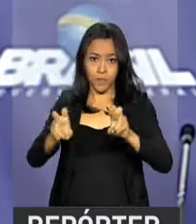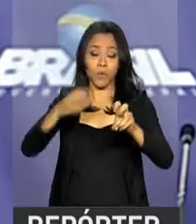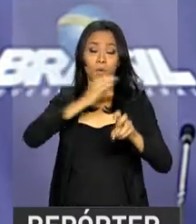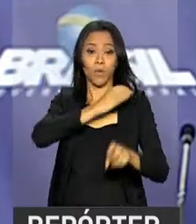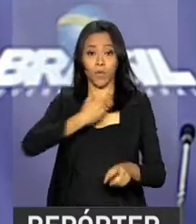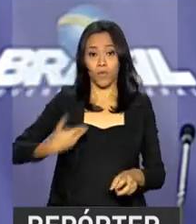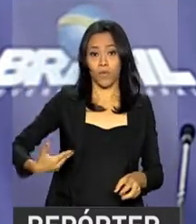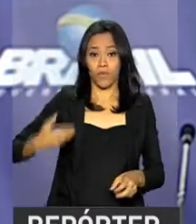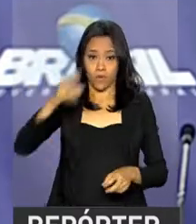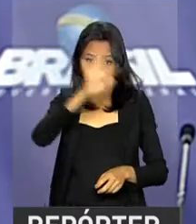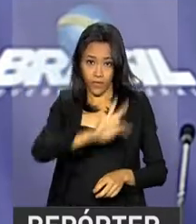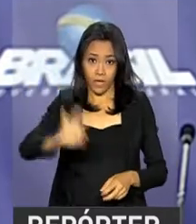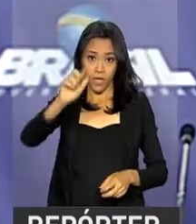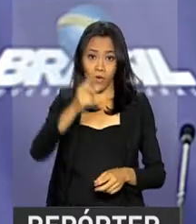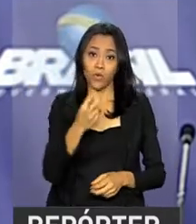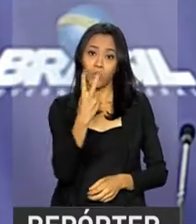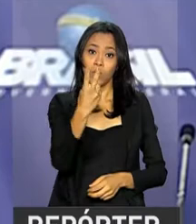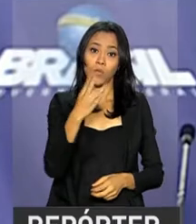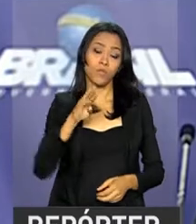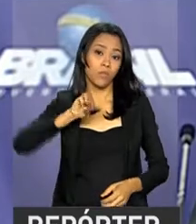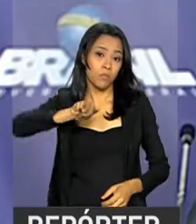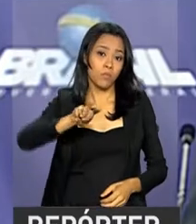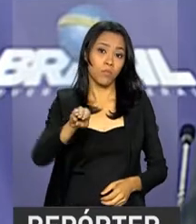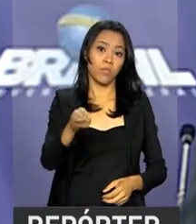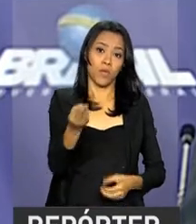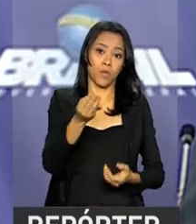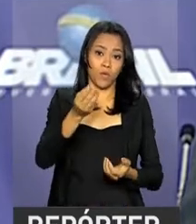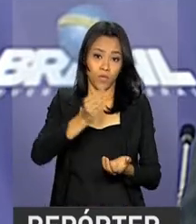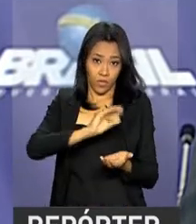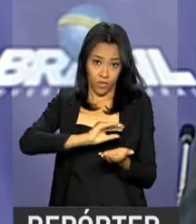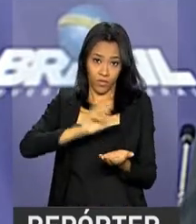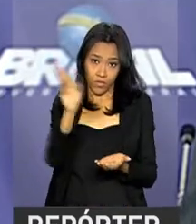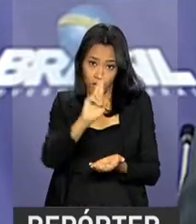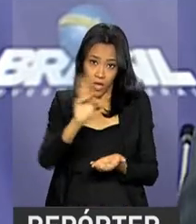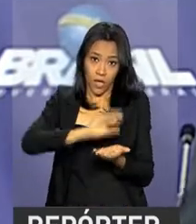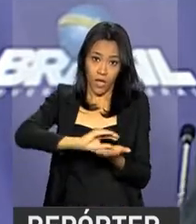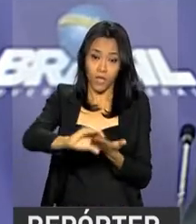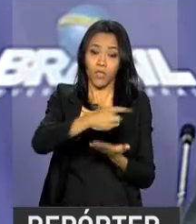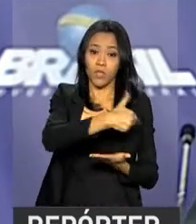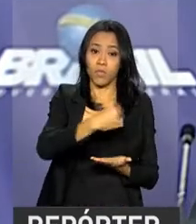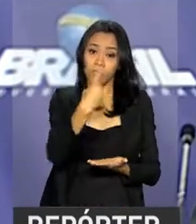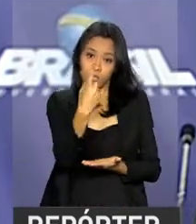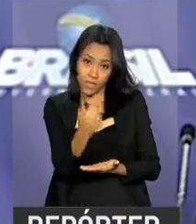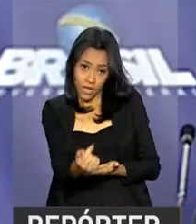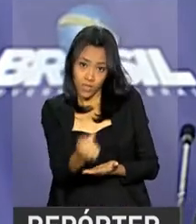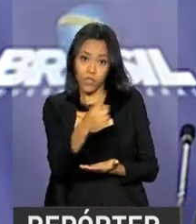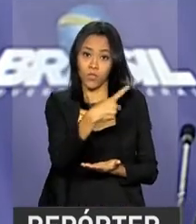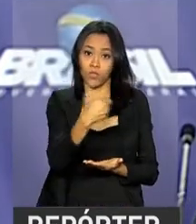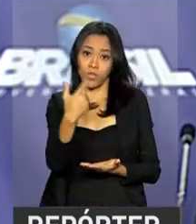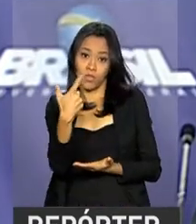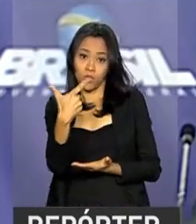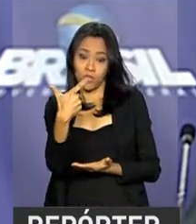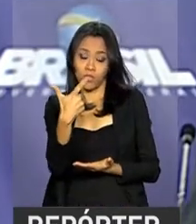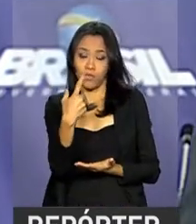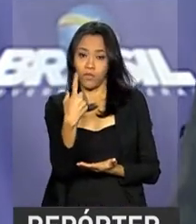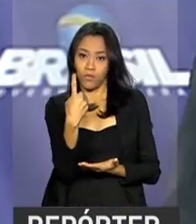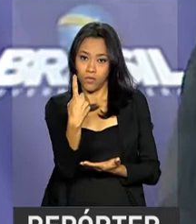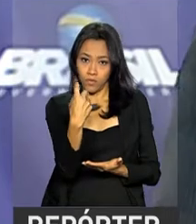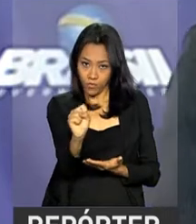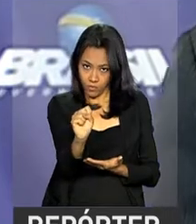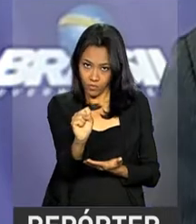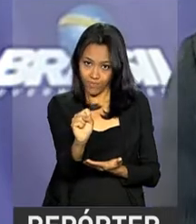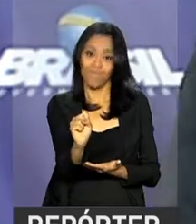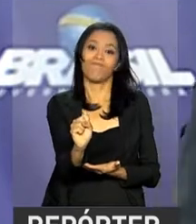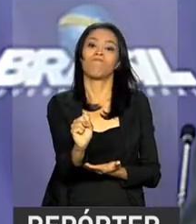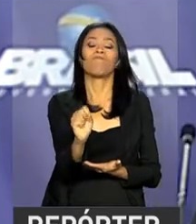2 bilhões de reais entre 2017 e 2018 para formar e valorizar professores, os